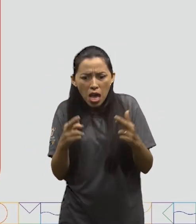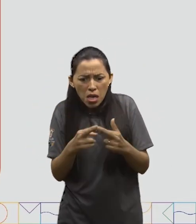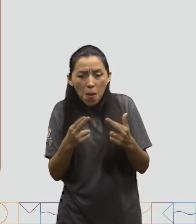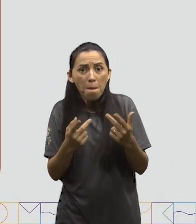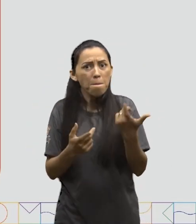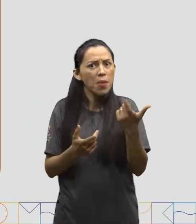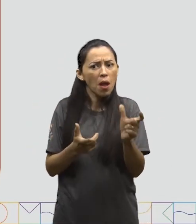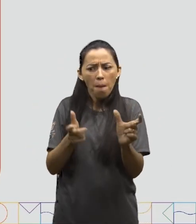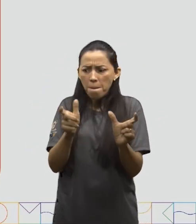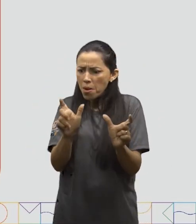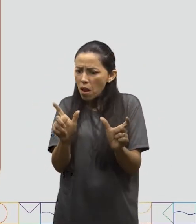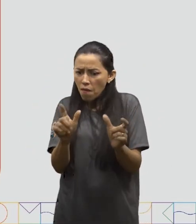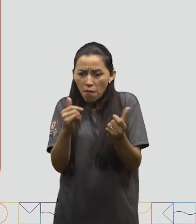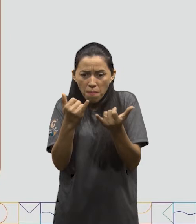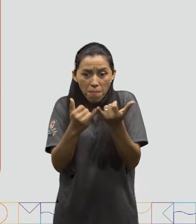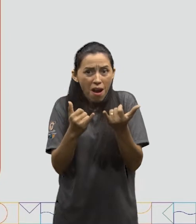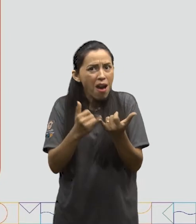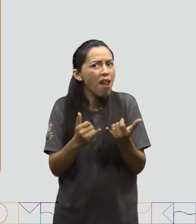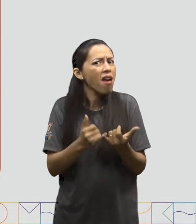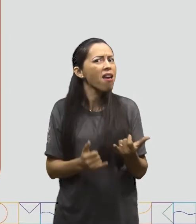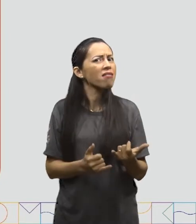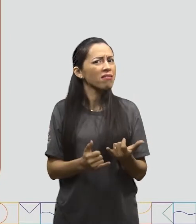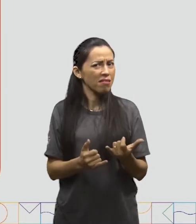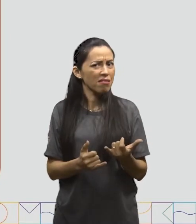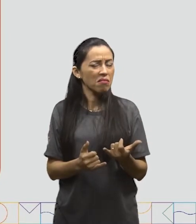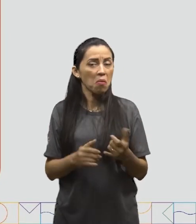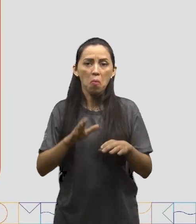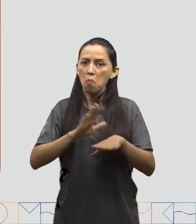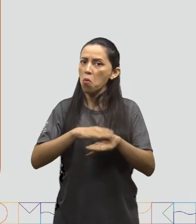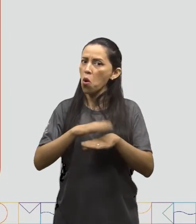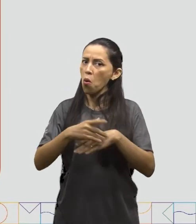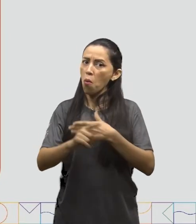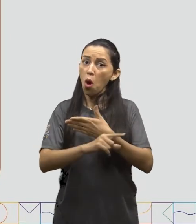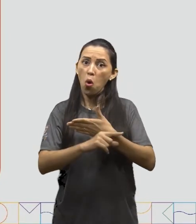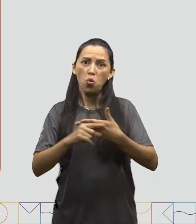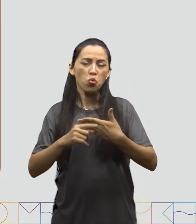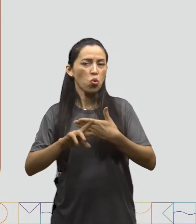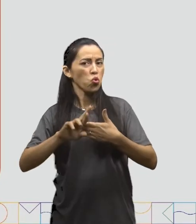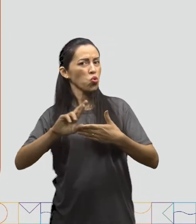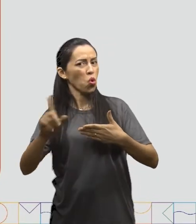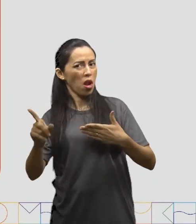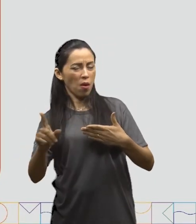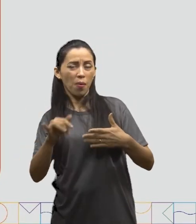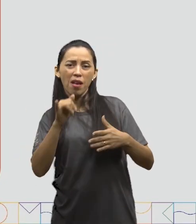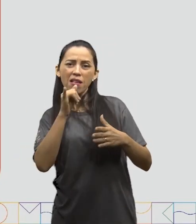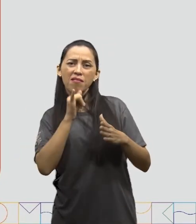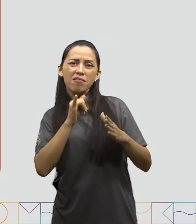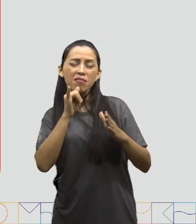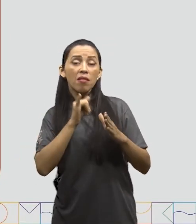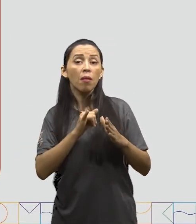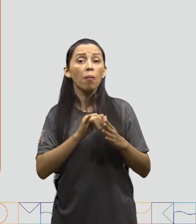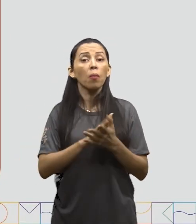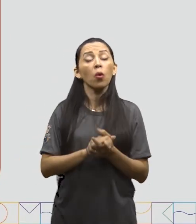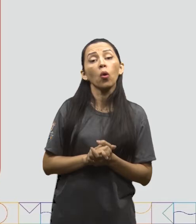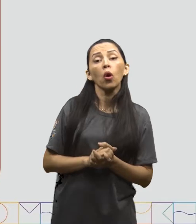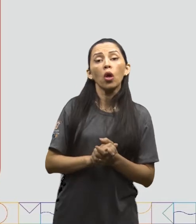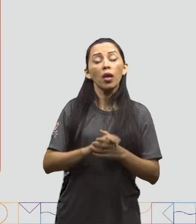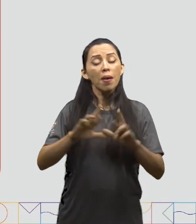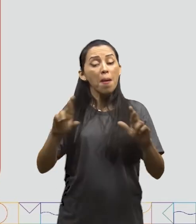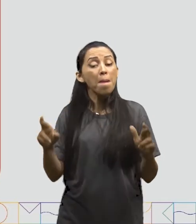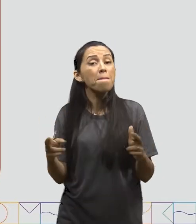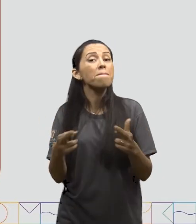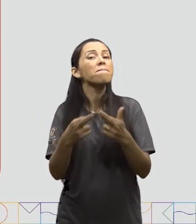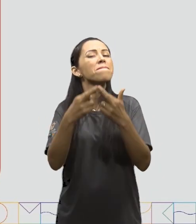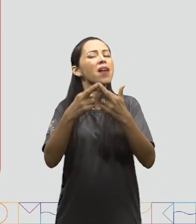tão próximas e não entre versos, mas foi uma escolha do autor. Girar rima com circular